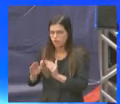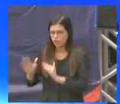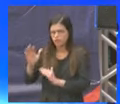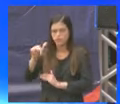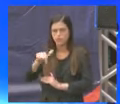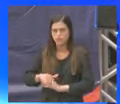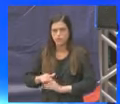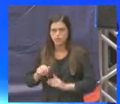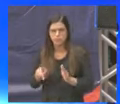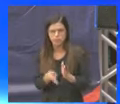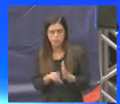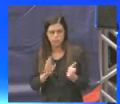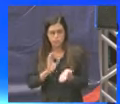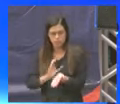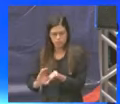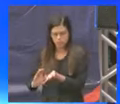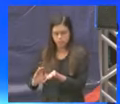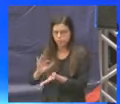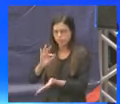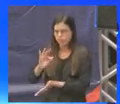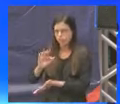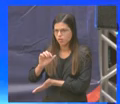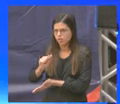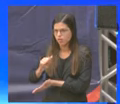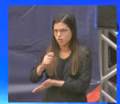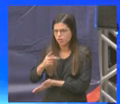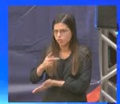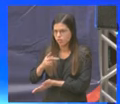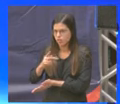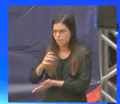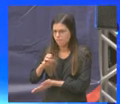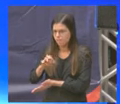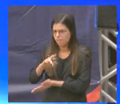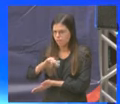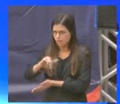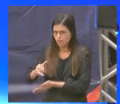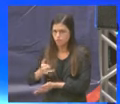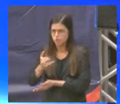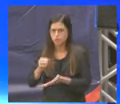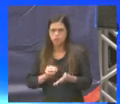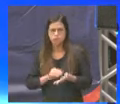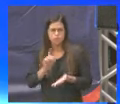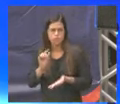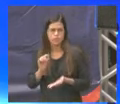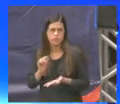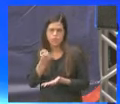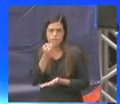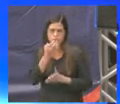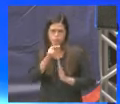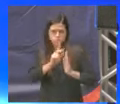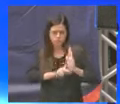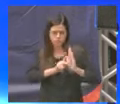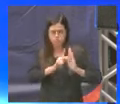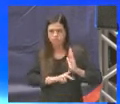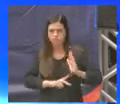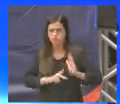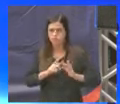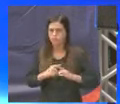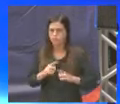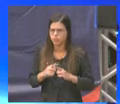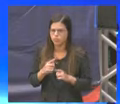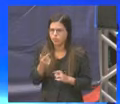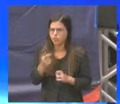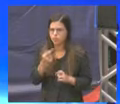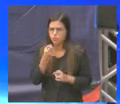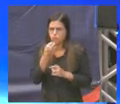e tem para tudo. O que faltam? Faltam bons projetos. E por que não há bons